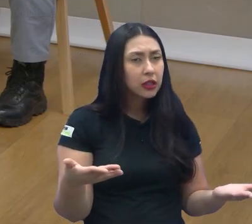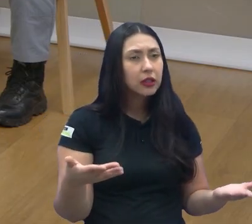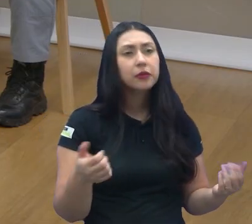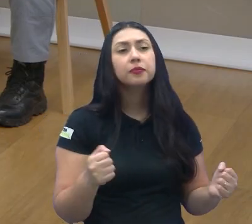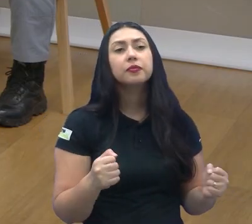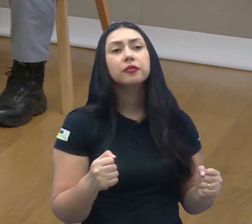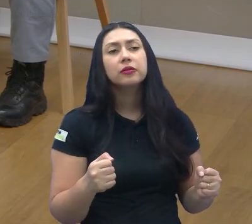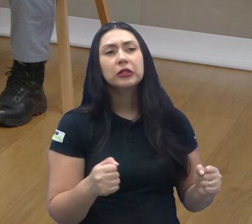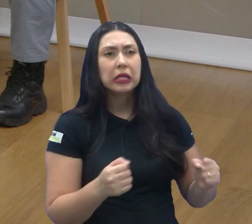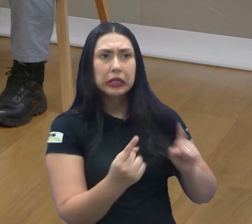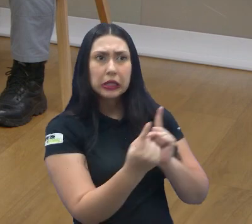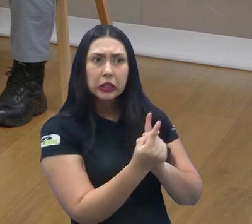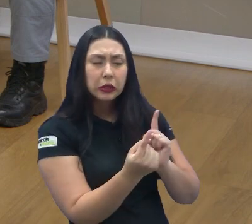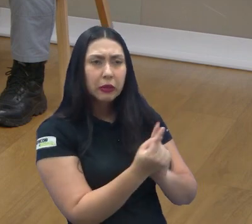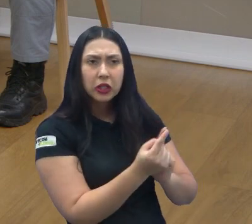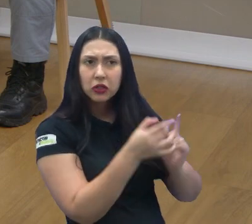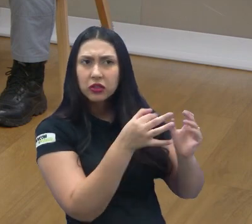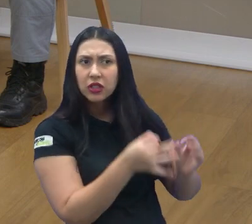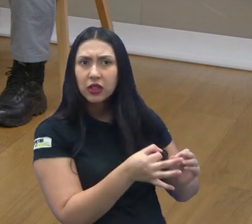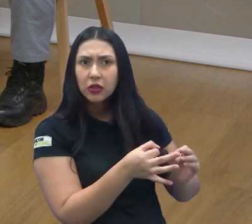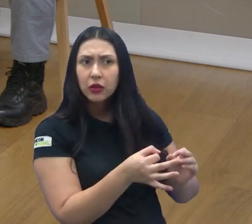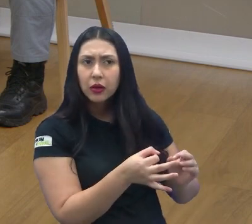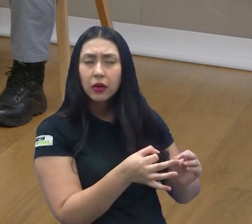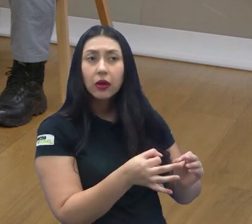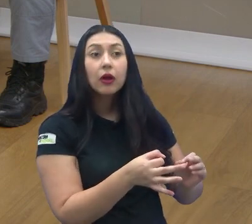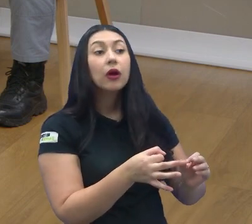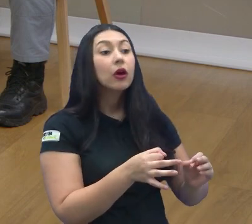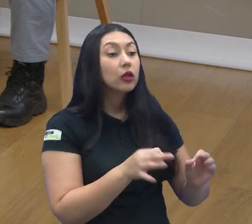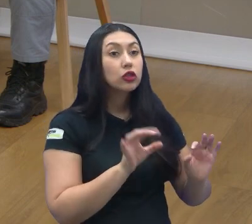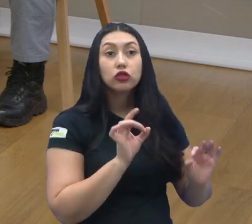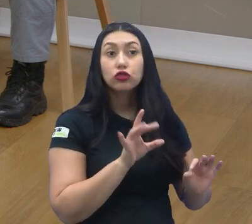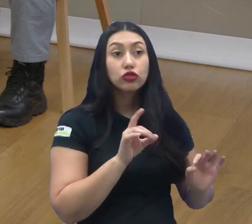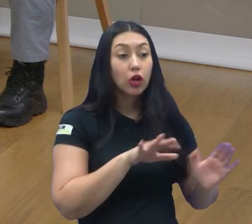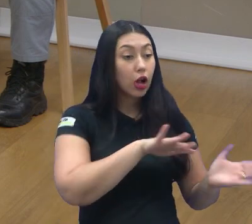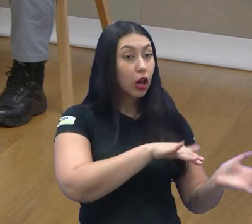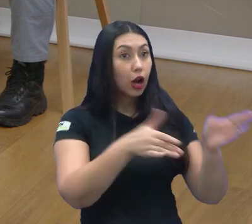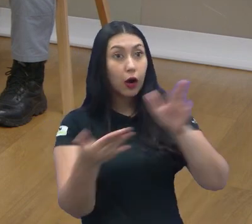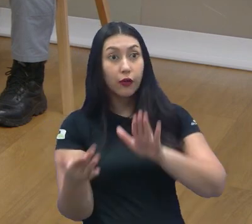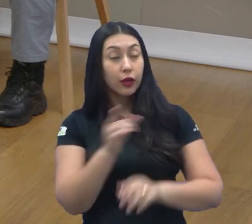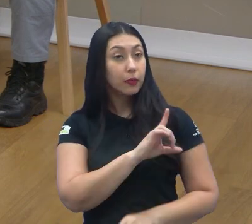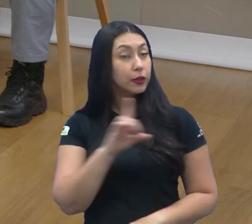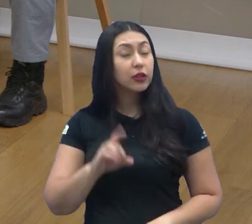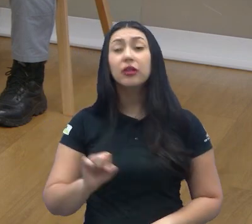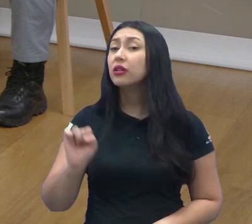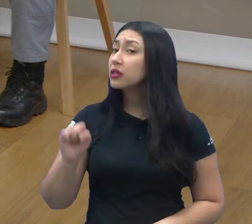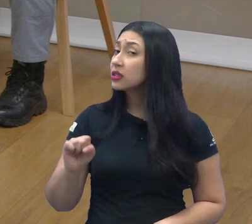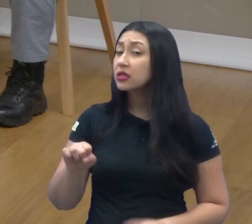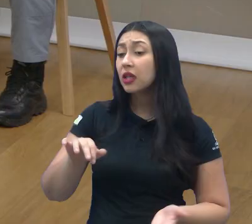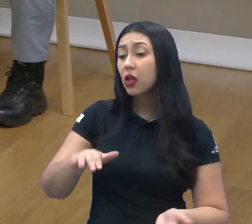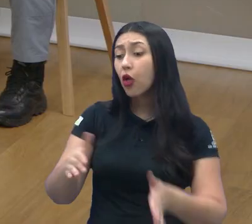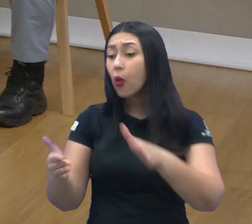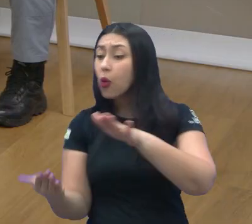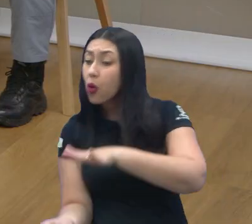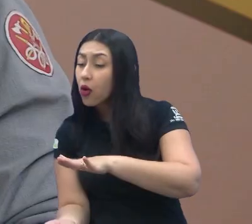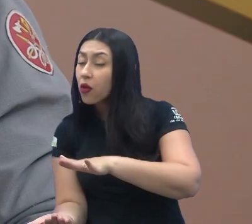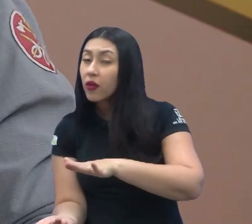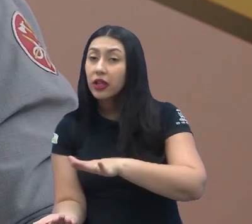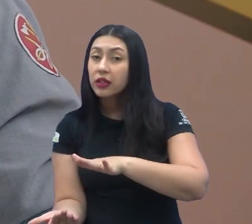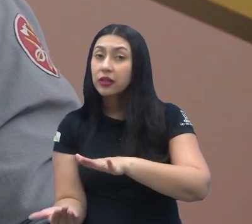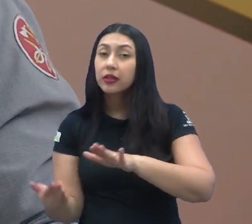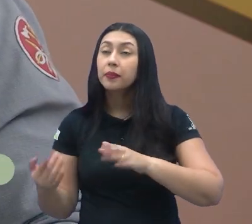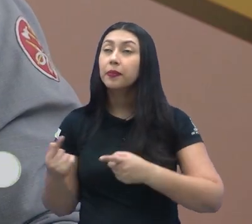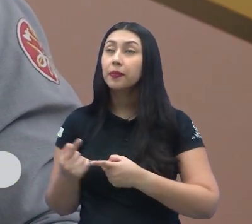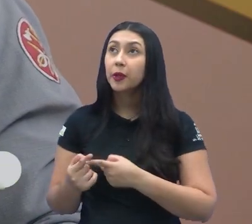atendimento ali, de pronto-socorro. Qual que é a medida? Ainda mantém a pessoa do lado direito? Mantém lateralizada, as vias aéreas fora,